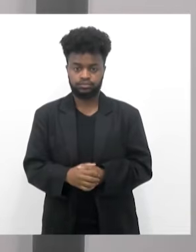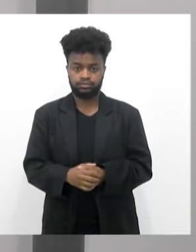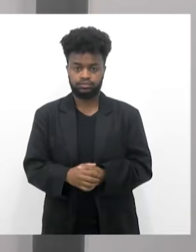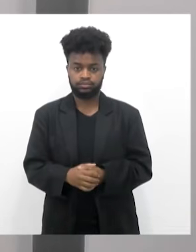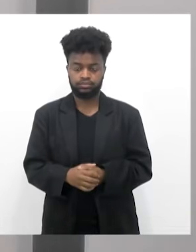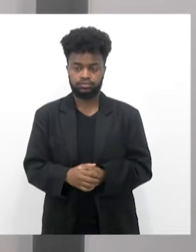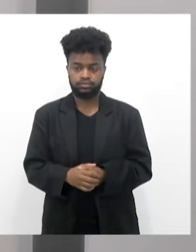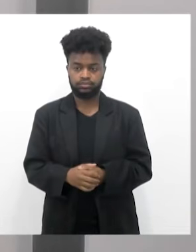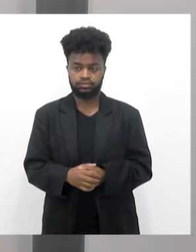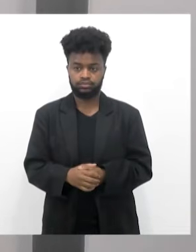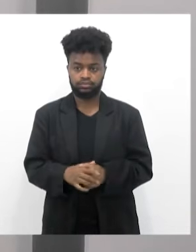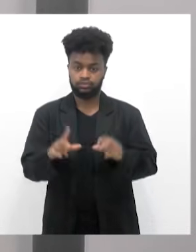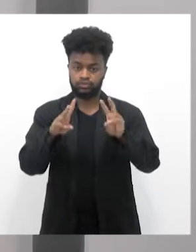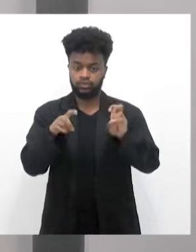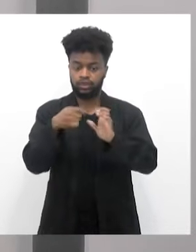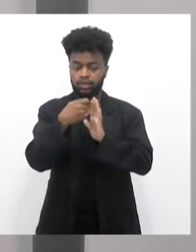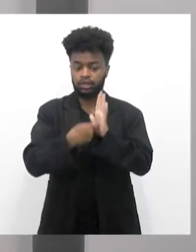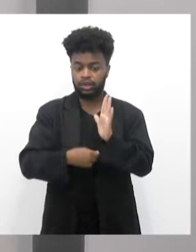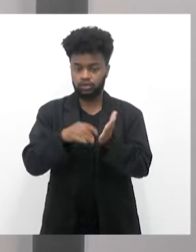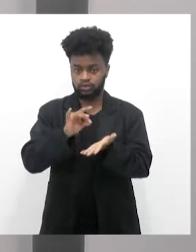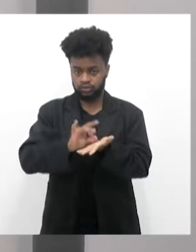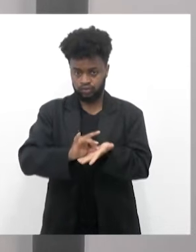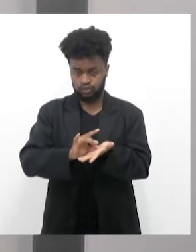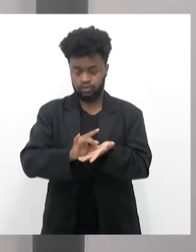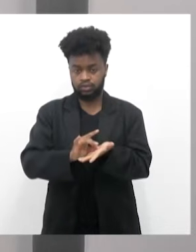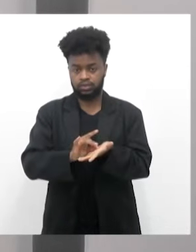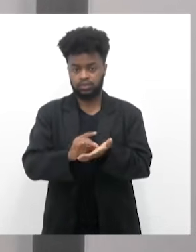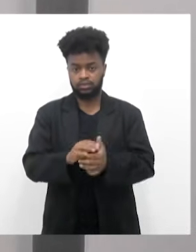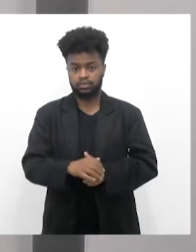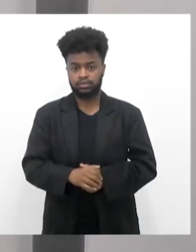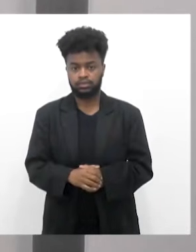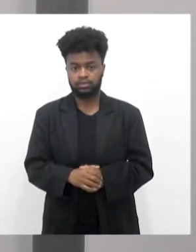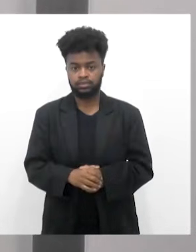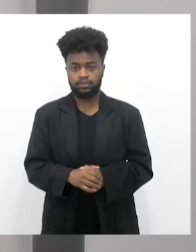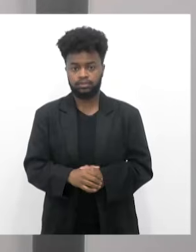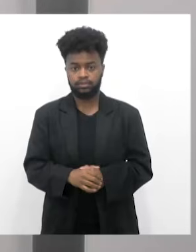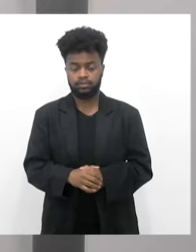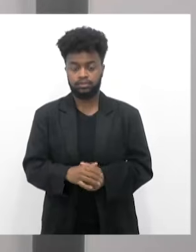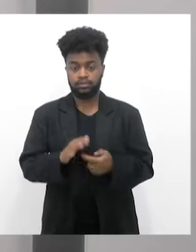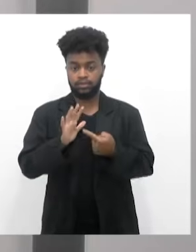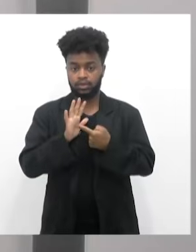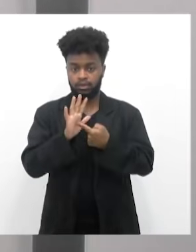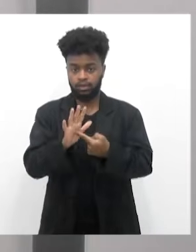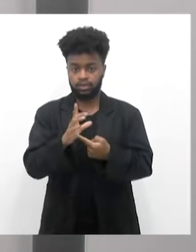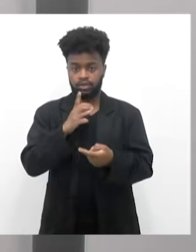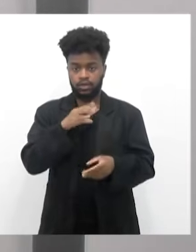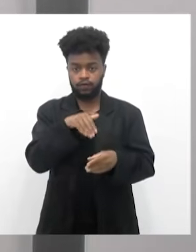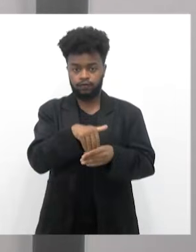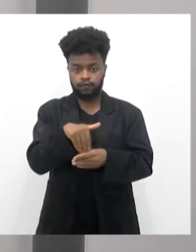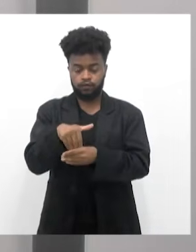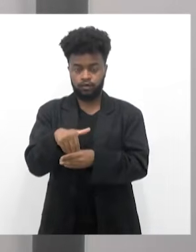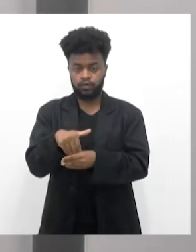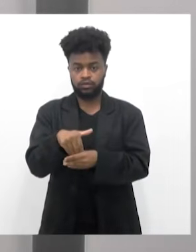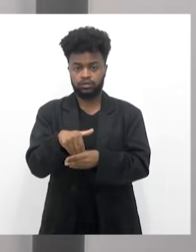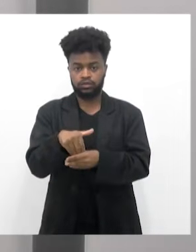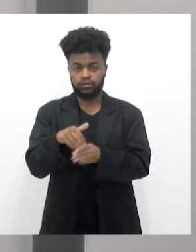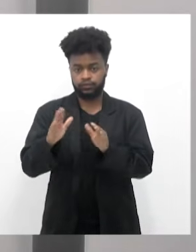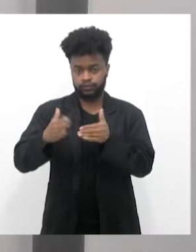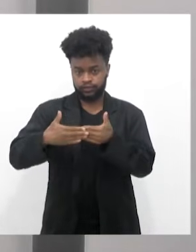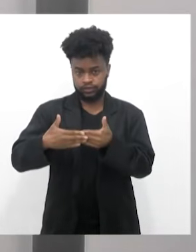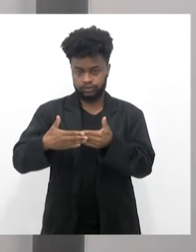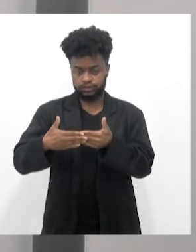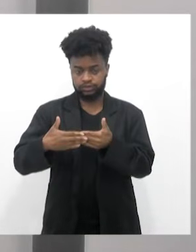justamente o texto original. Ele estabelecia aqui uma eleição